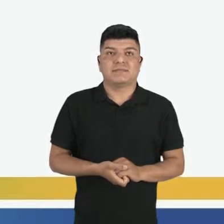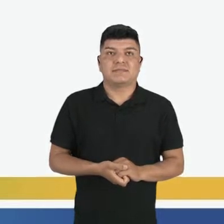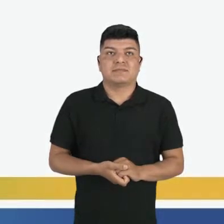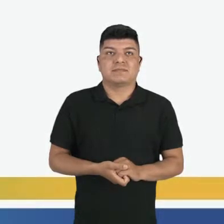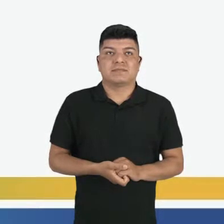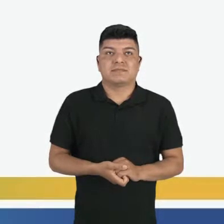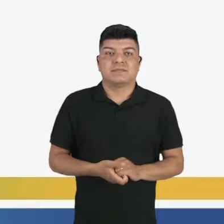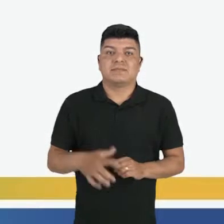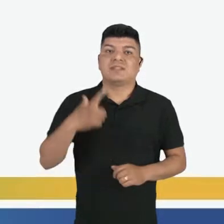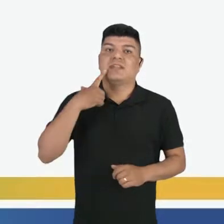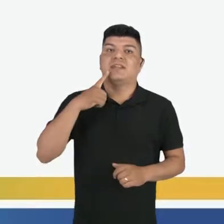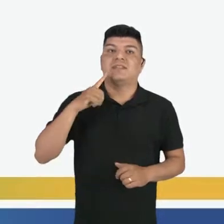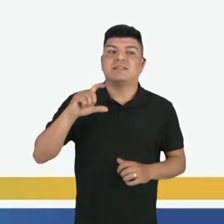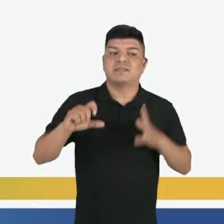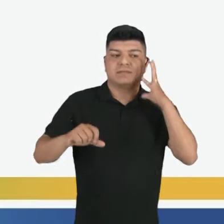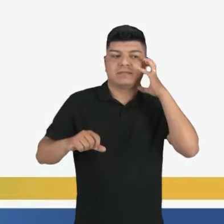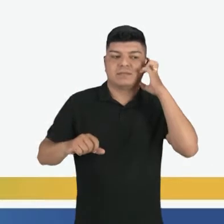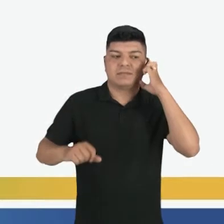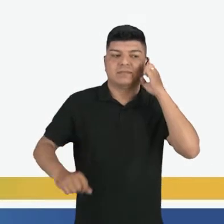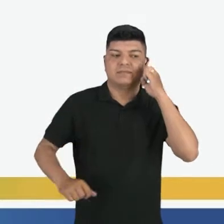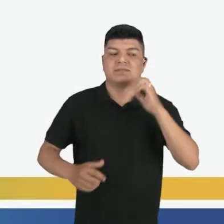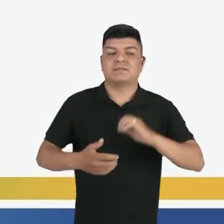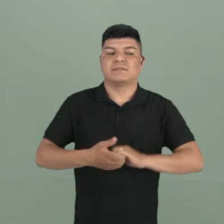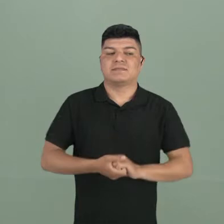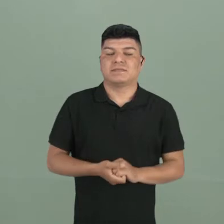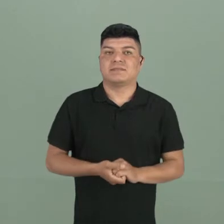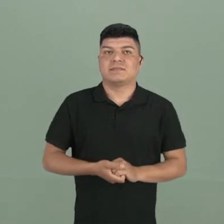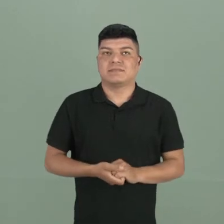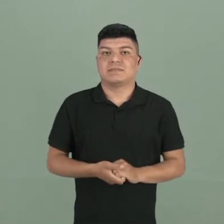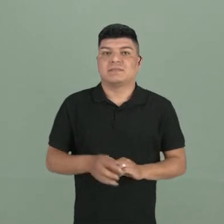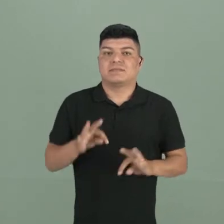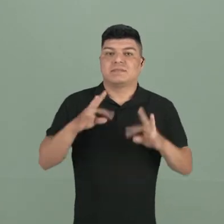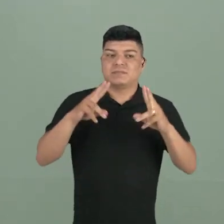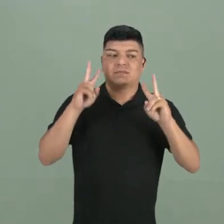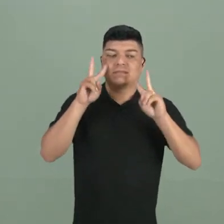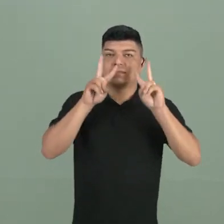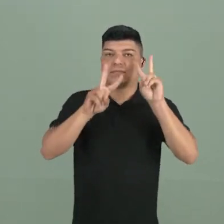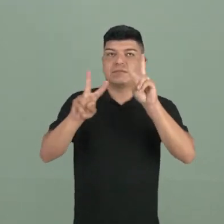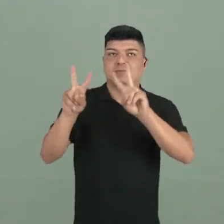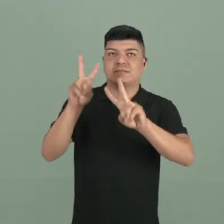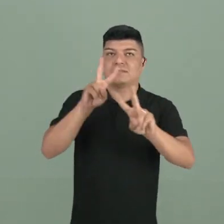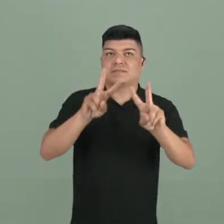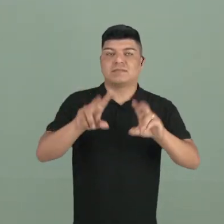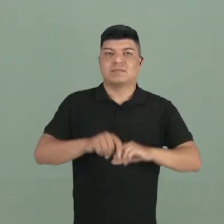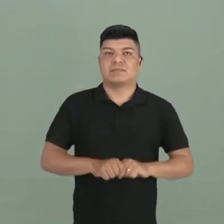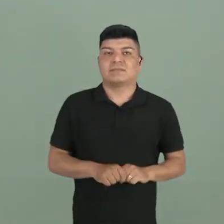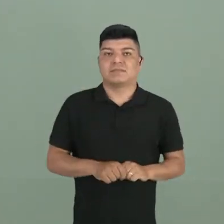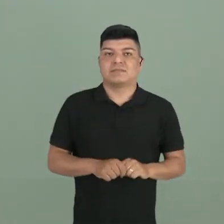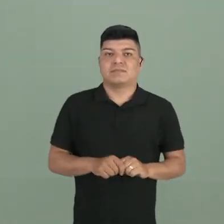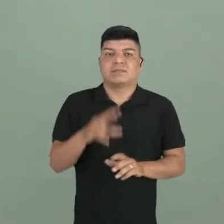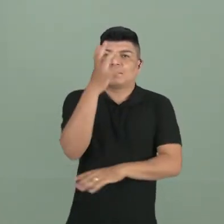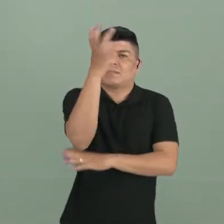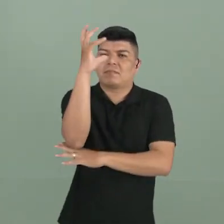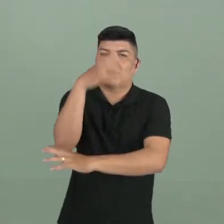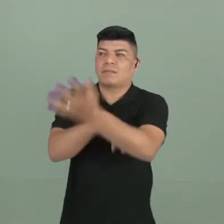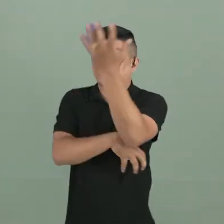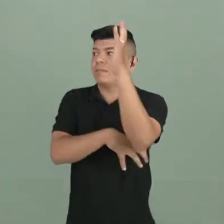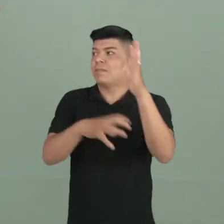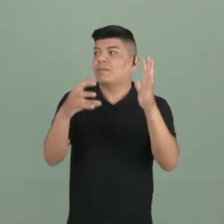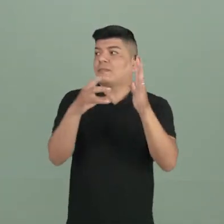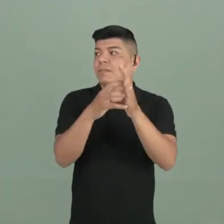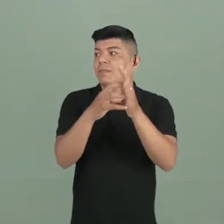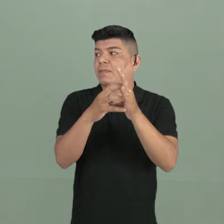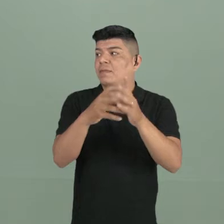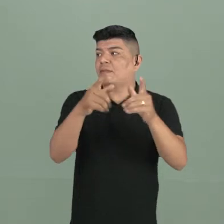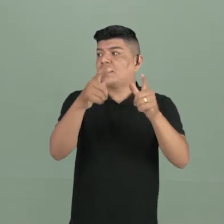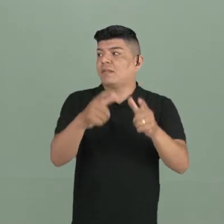mais fácil para você entender, tudo aquilo que você vê de paisagem permanente, que ela sempre está